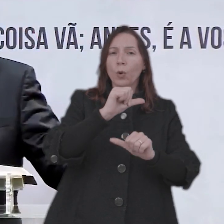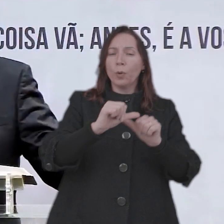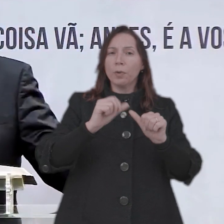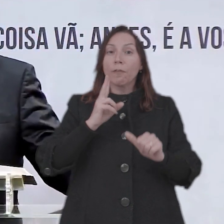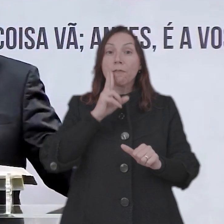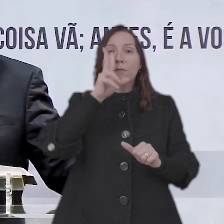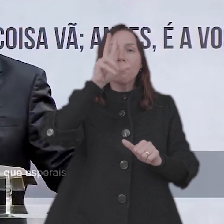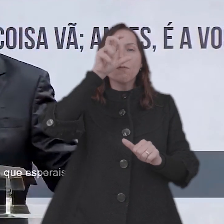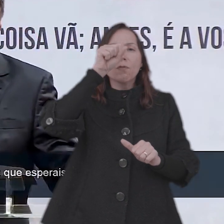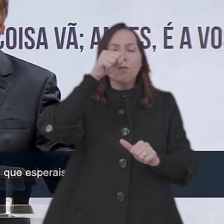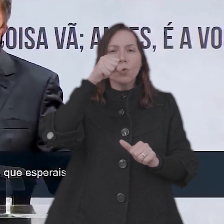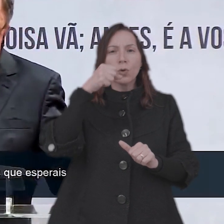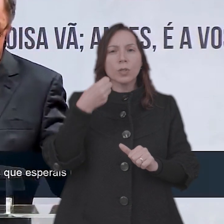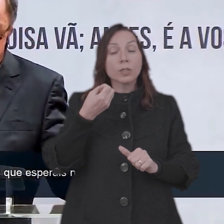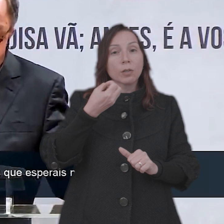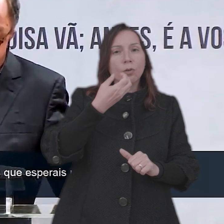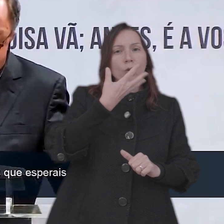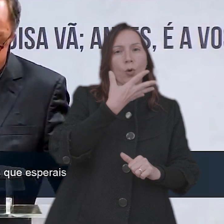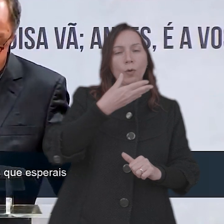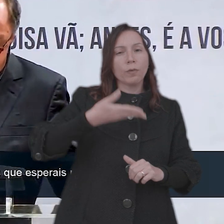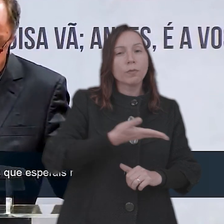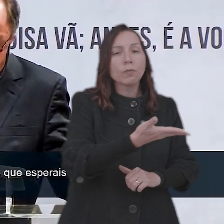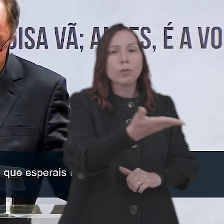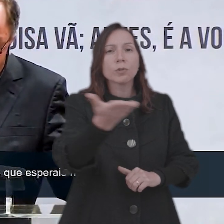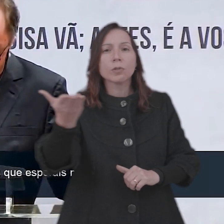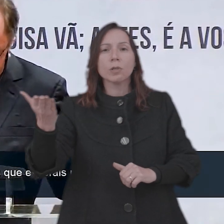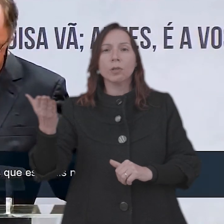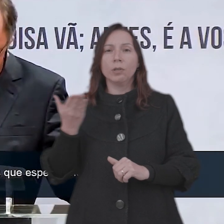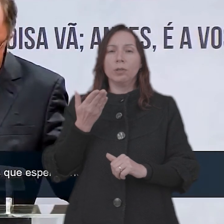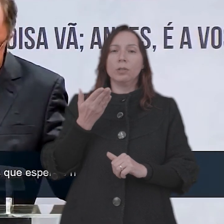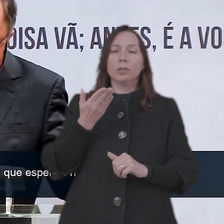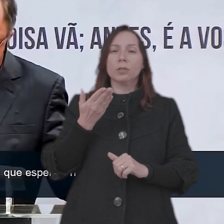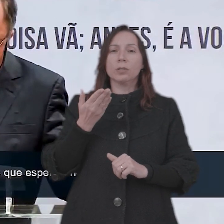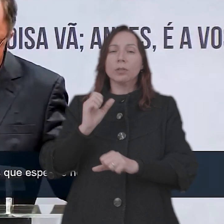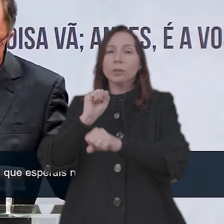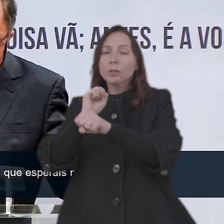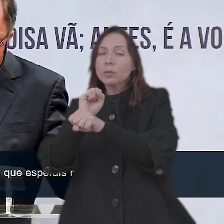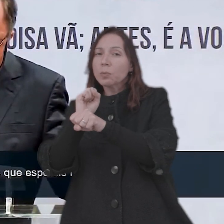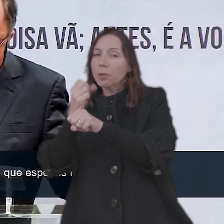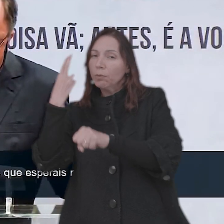vós todos que esperais no Senhor.